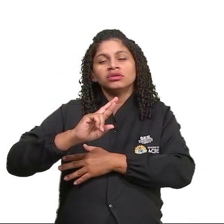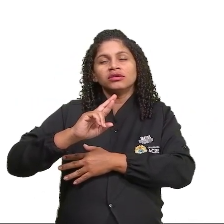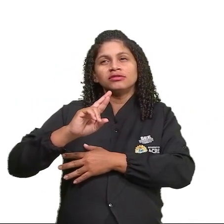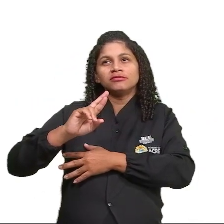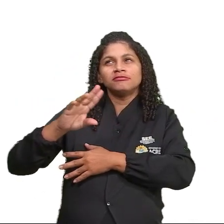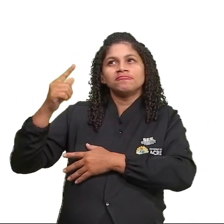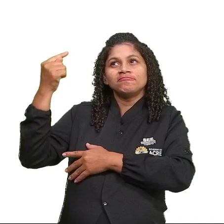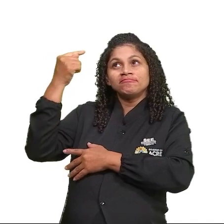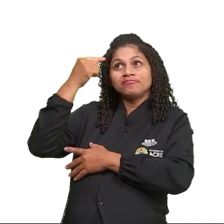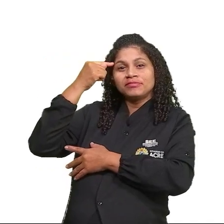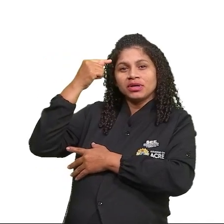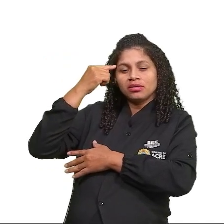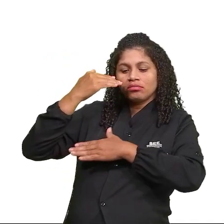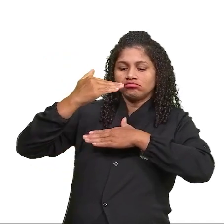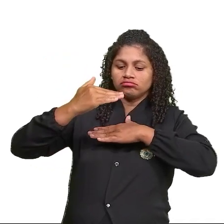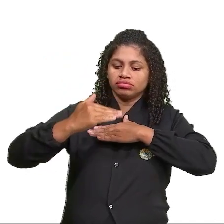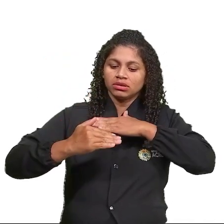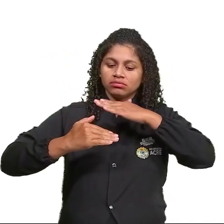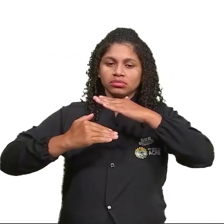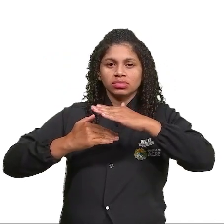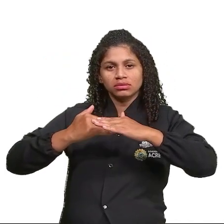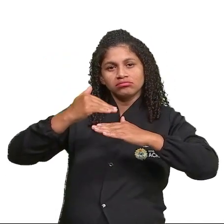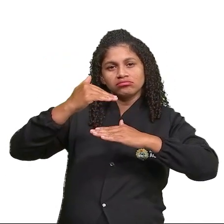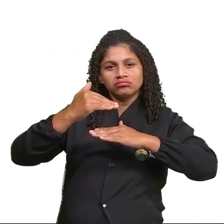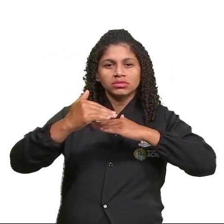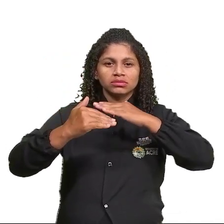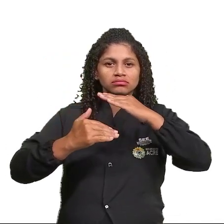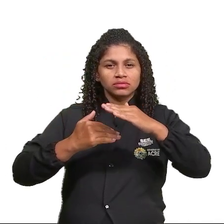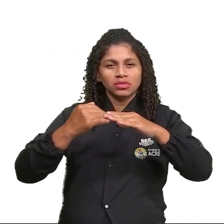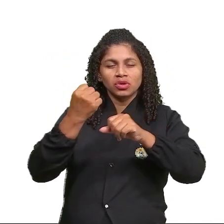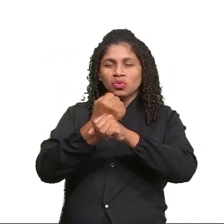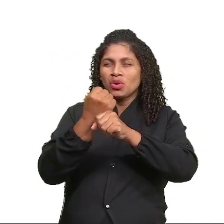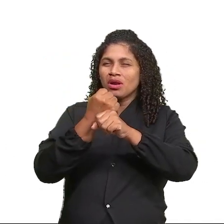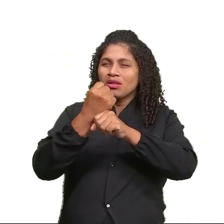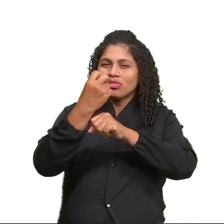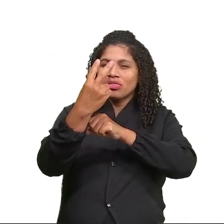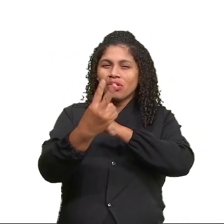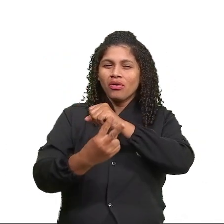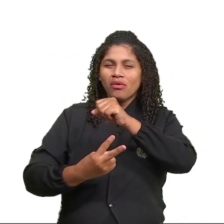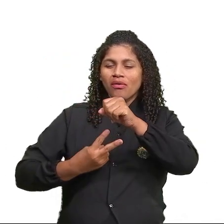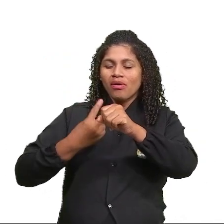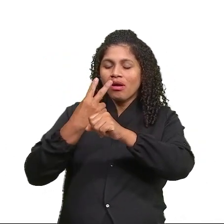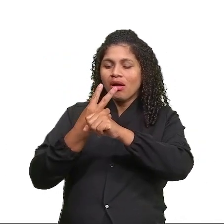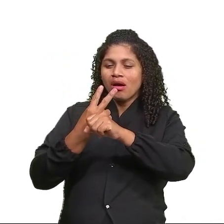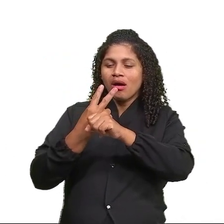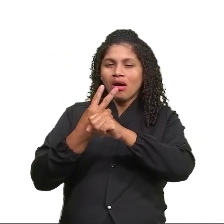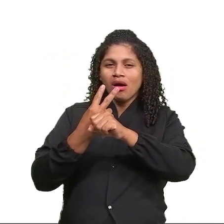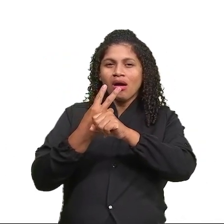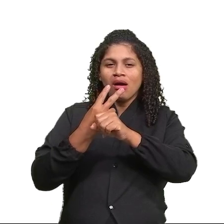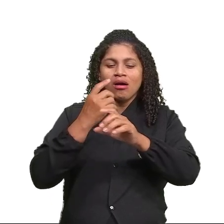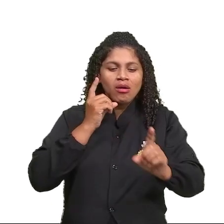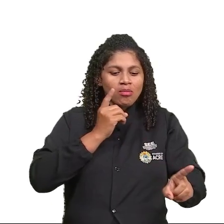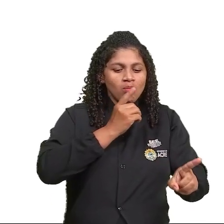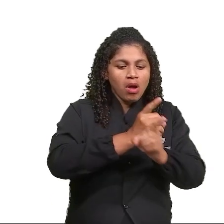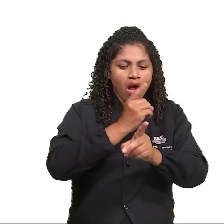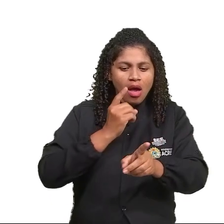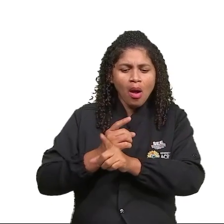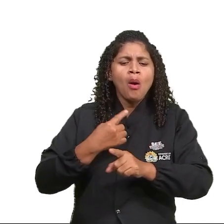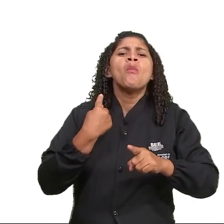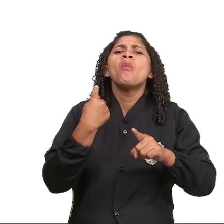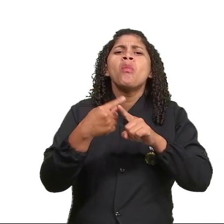Há 2 anos e meio, venho aos poucos descobrindo os porquês. É visão da eminência